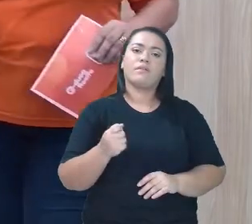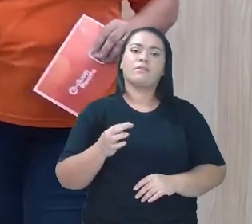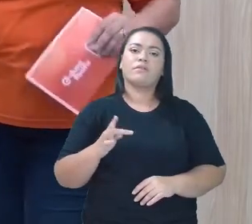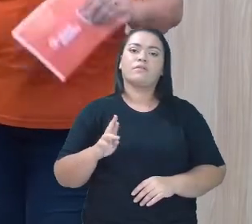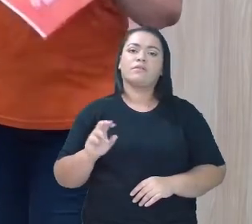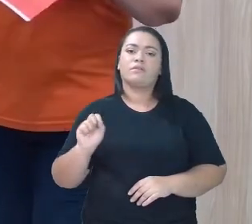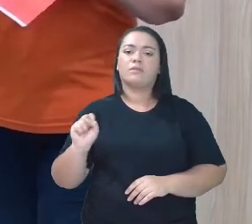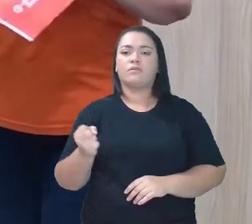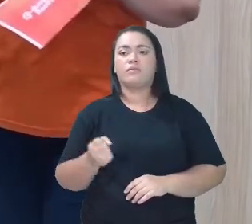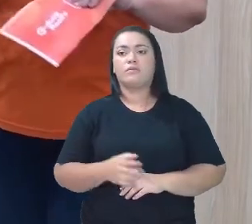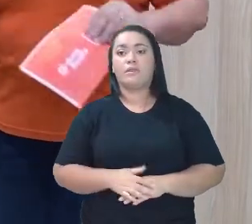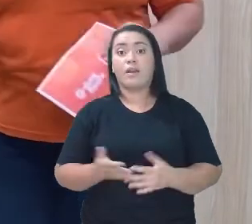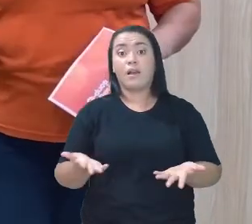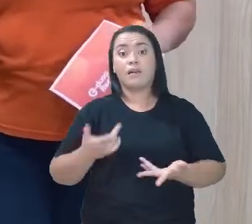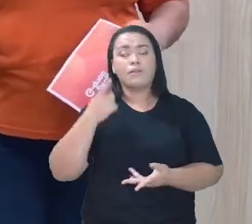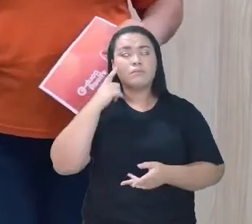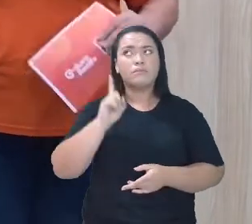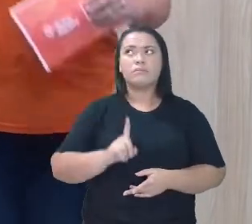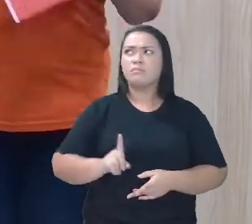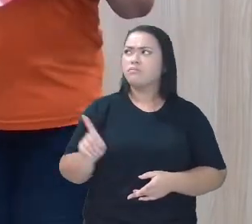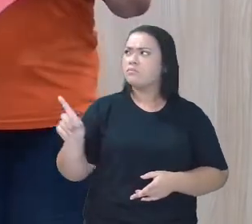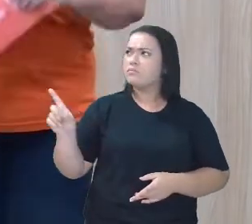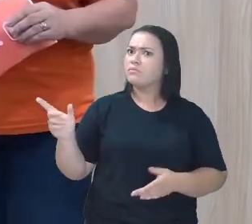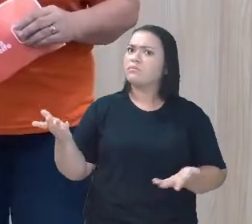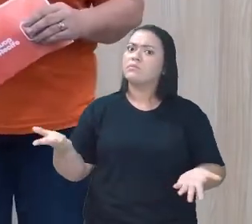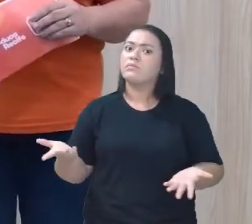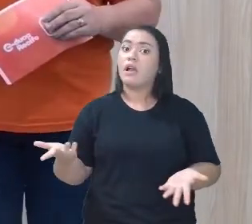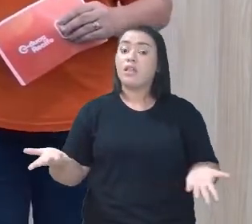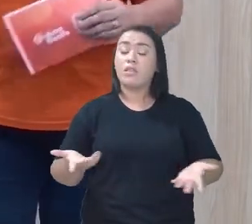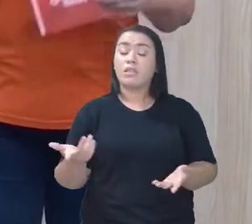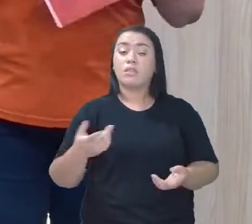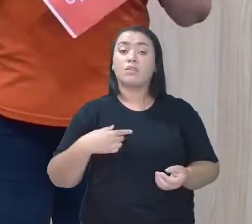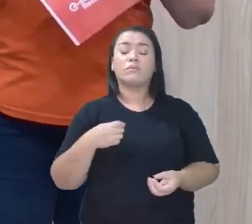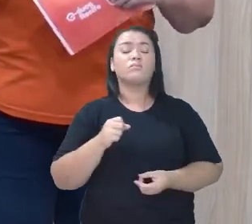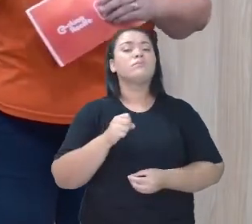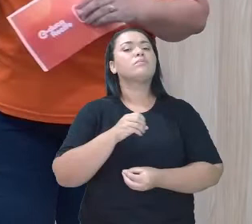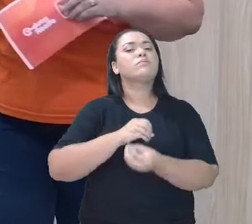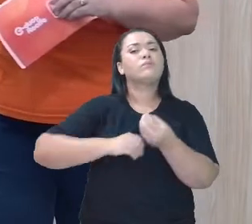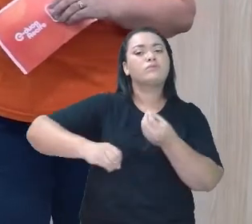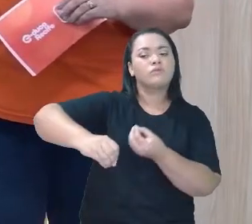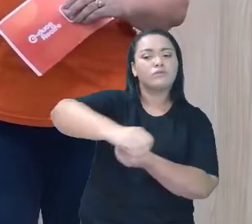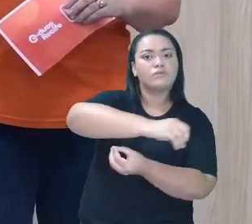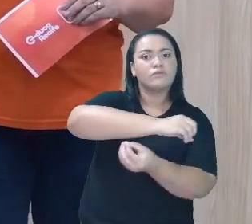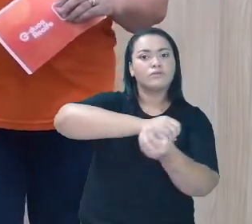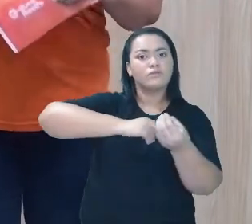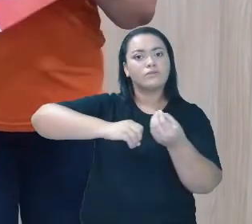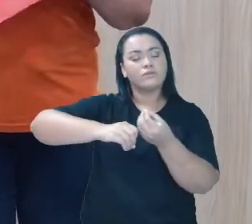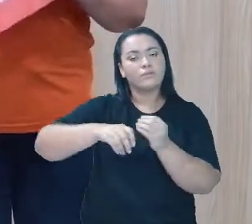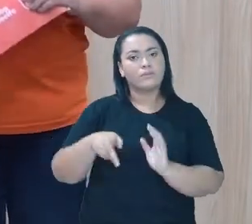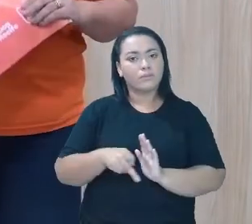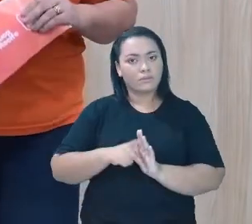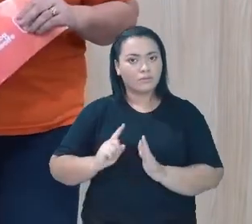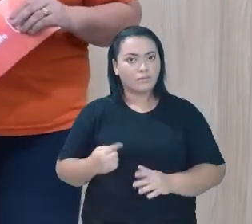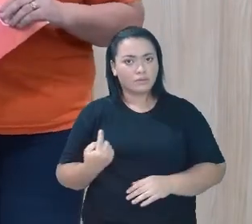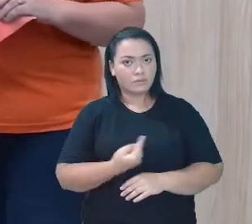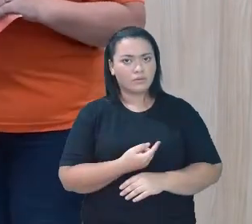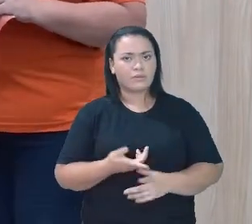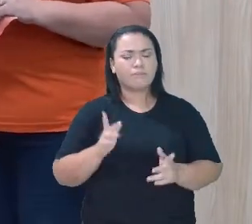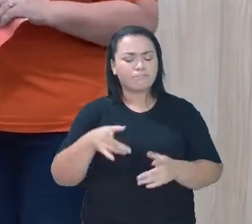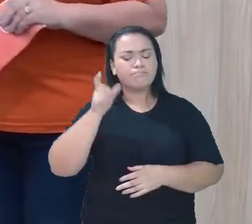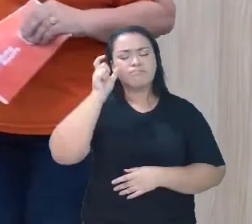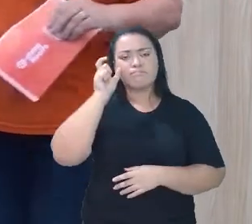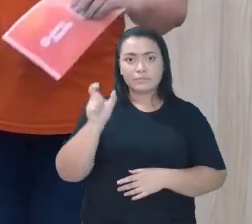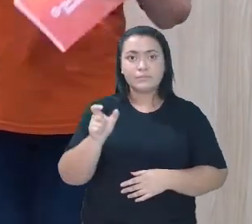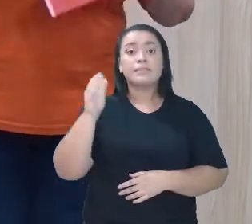temos mais? Saindo aí, a gente vai agora para o nosso sistema, o sistema solar. Então, é bem interessante a